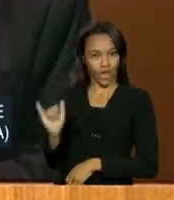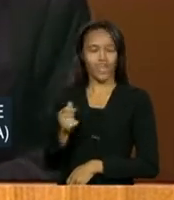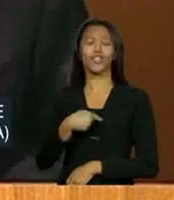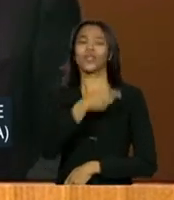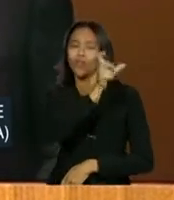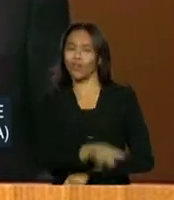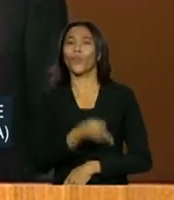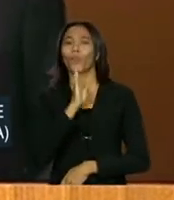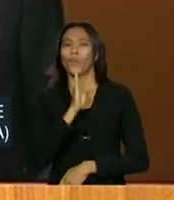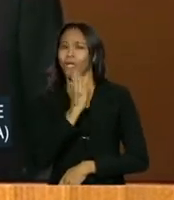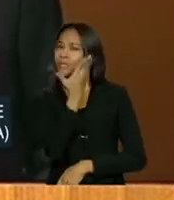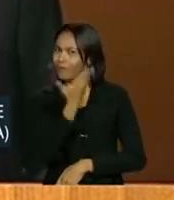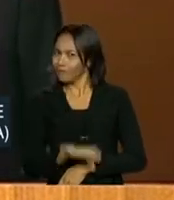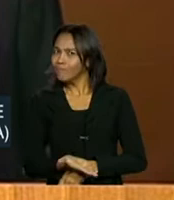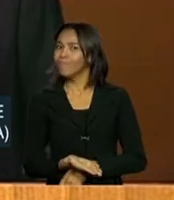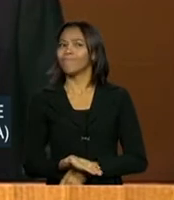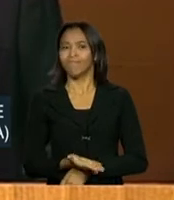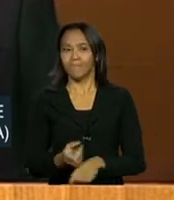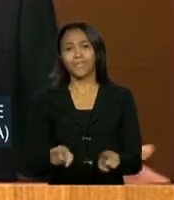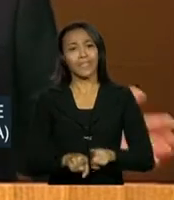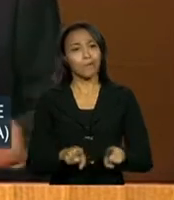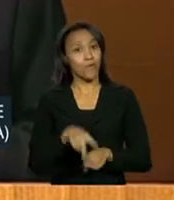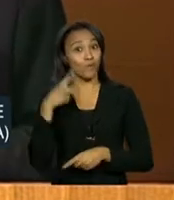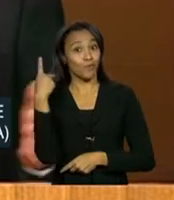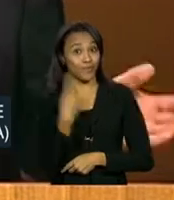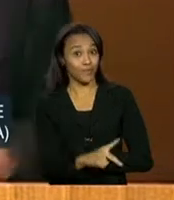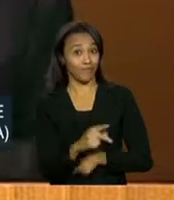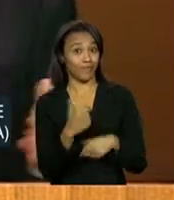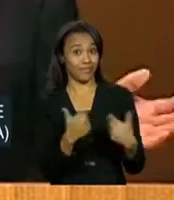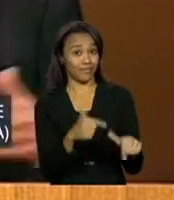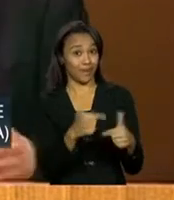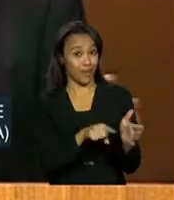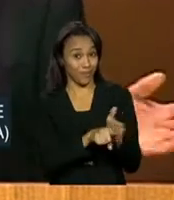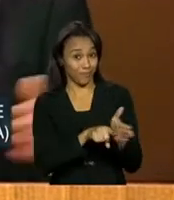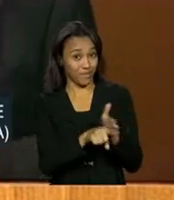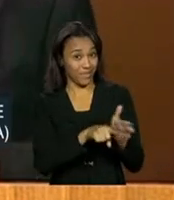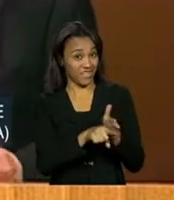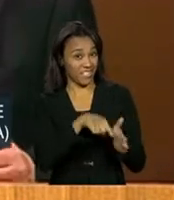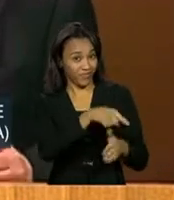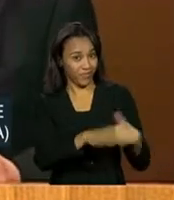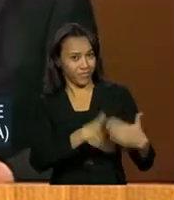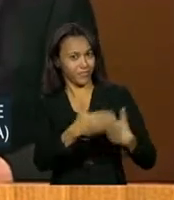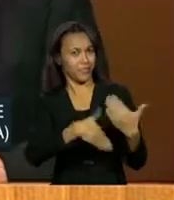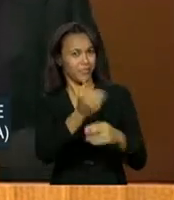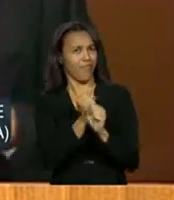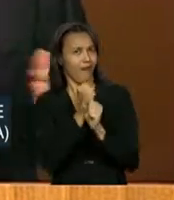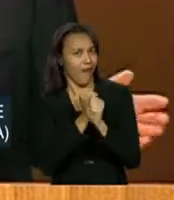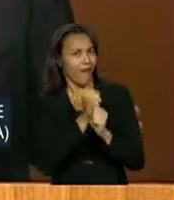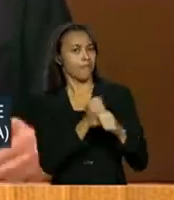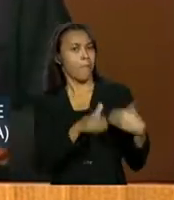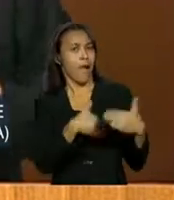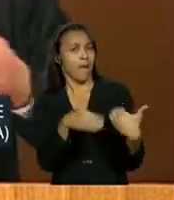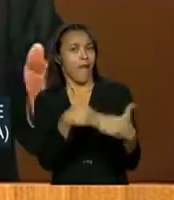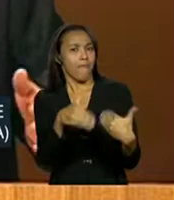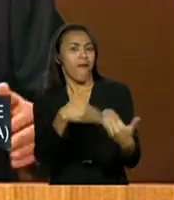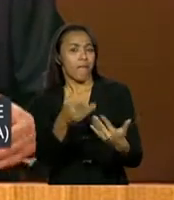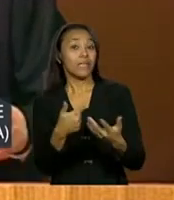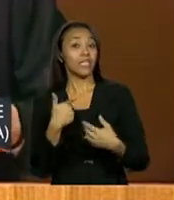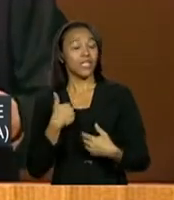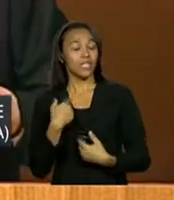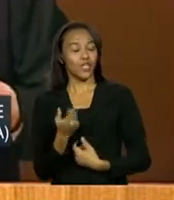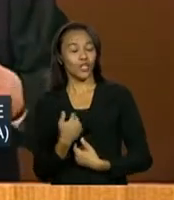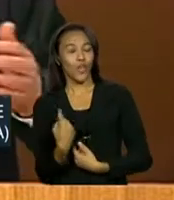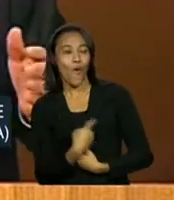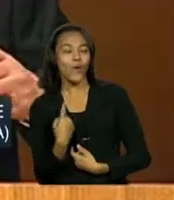conheço, mas, sobretudo, pelo trabalho de pesquisa que você desenvolveu esses anos todos e que nos